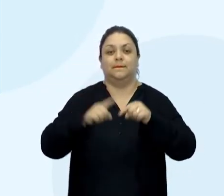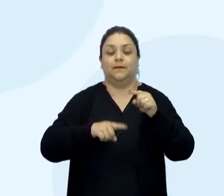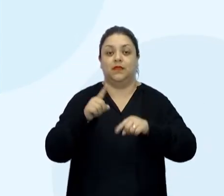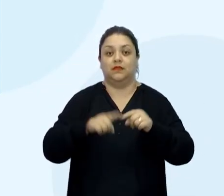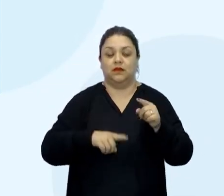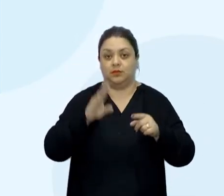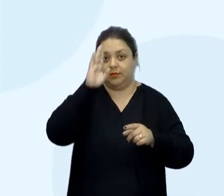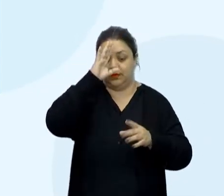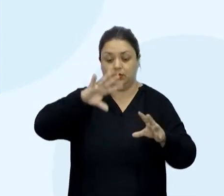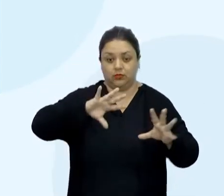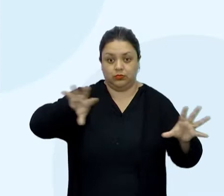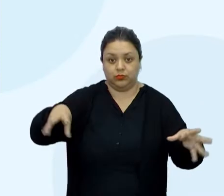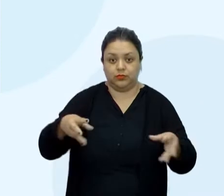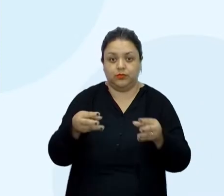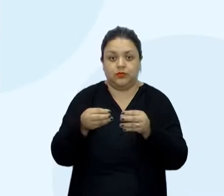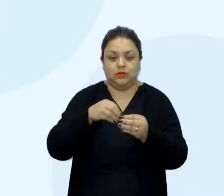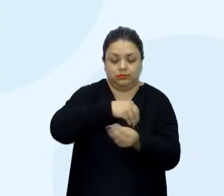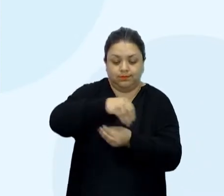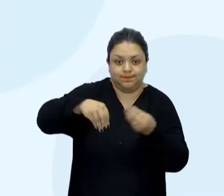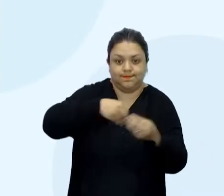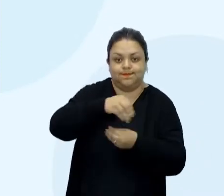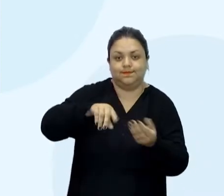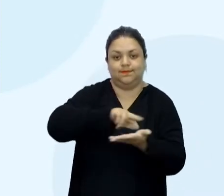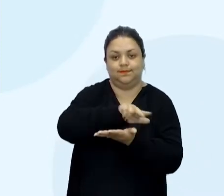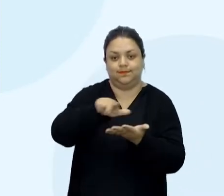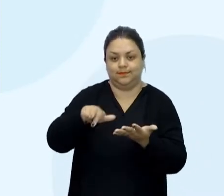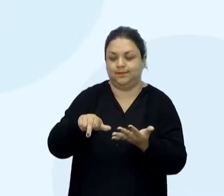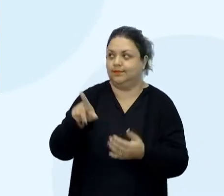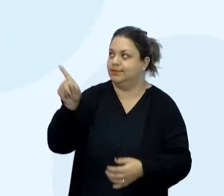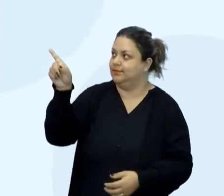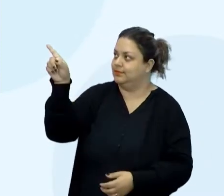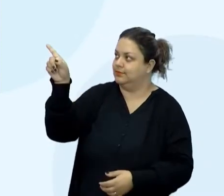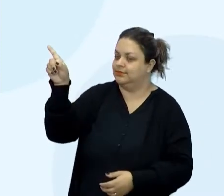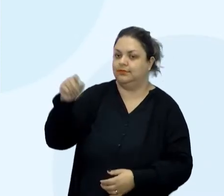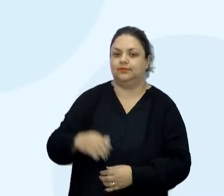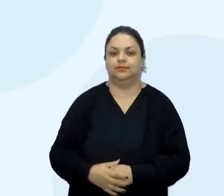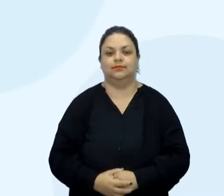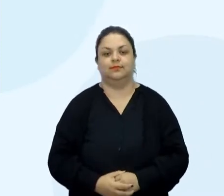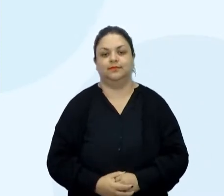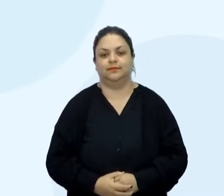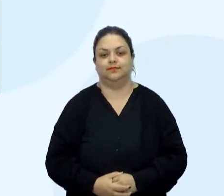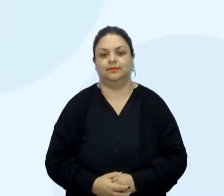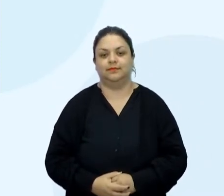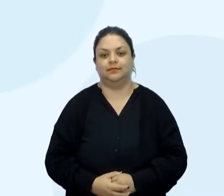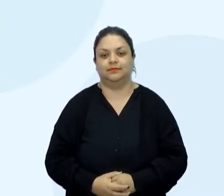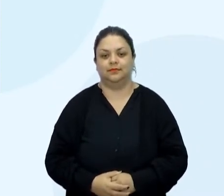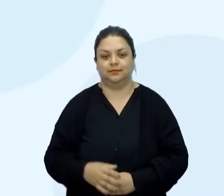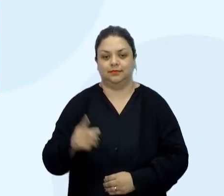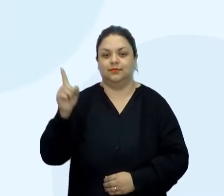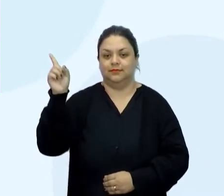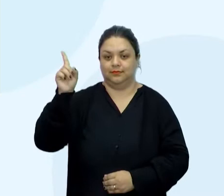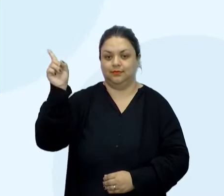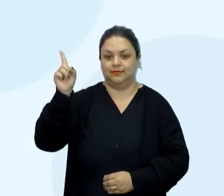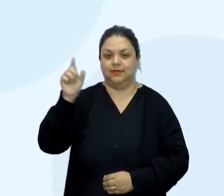avançada, né? São sintéticas, que é o nitreto cúbico de bório, a alumina, tá? Alumínio é óxido de alumínio,